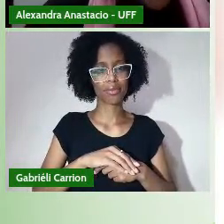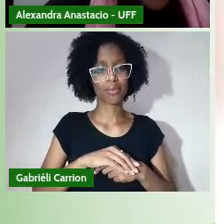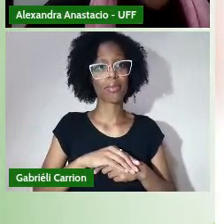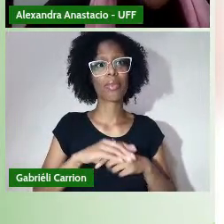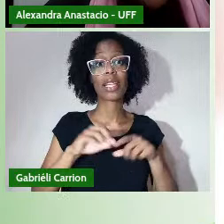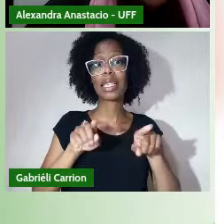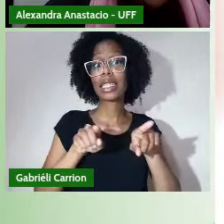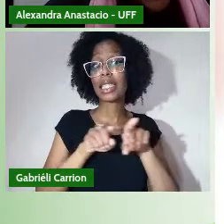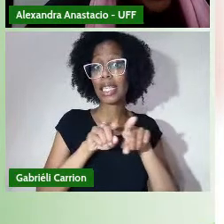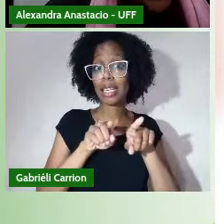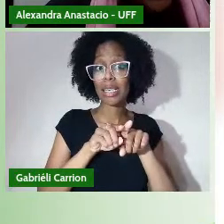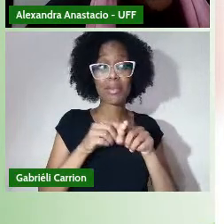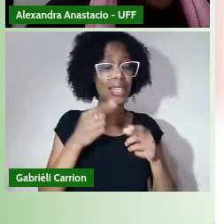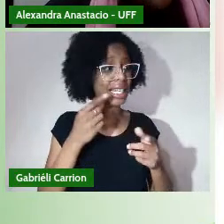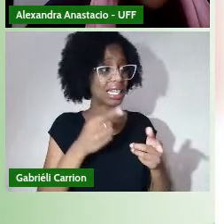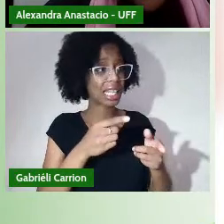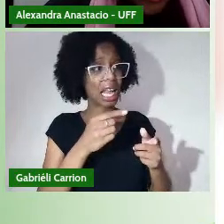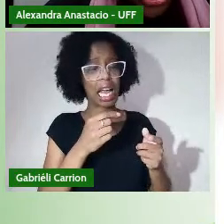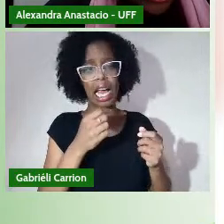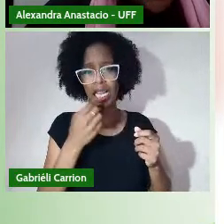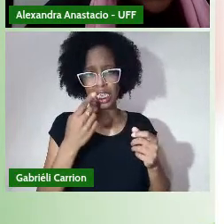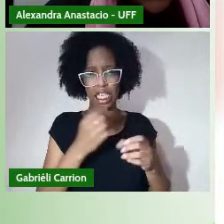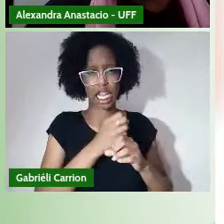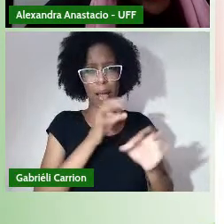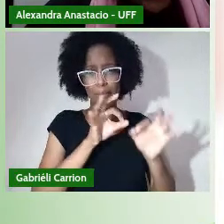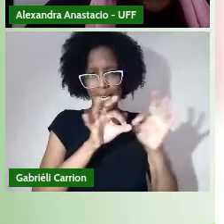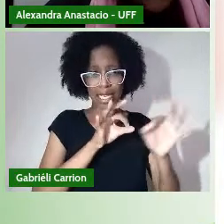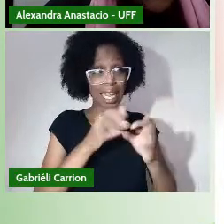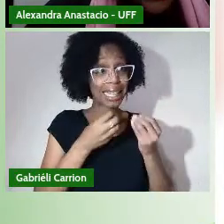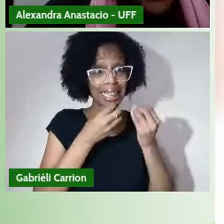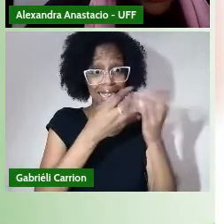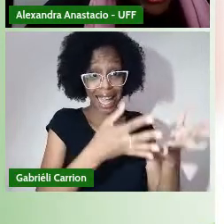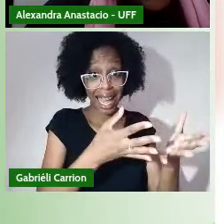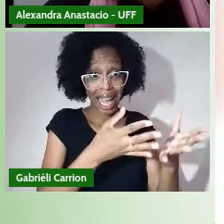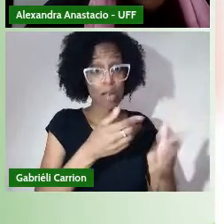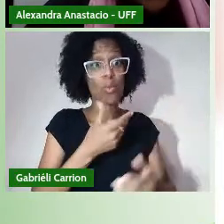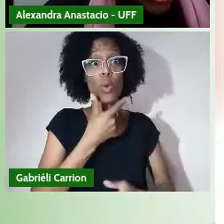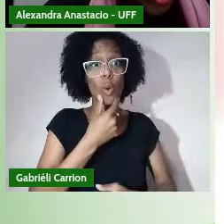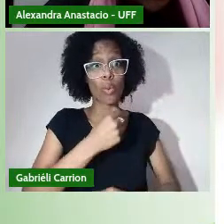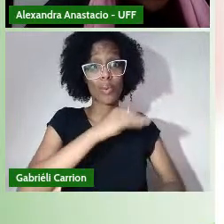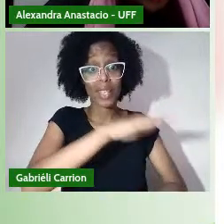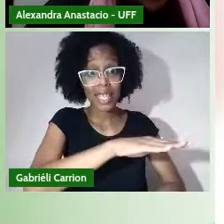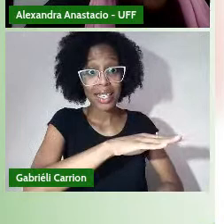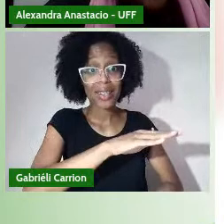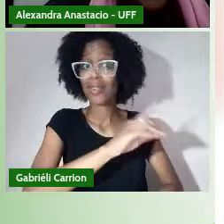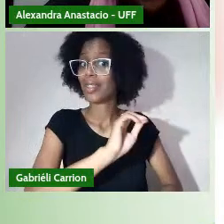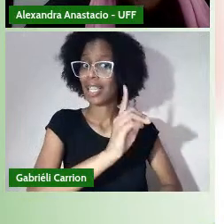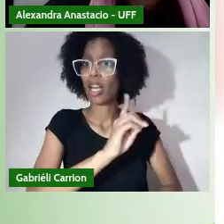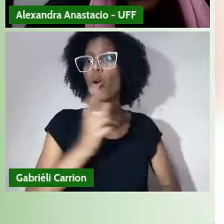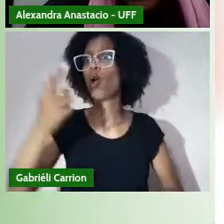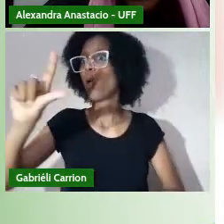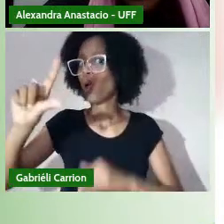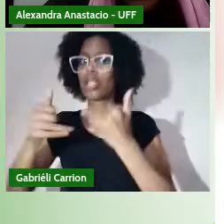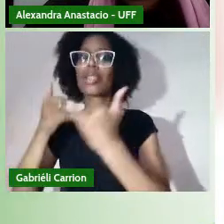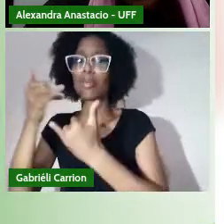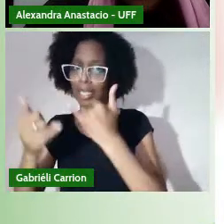Aquilo não tinha sido planejado inicialmente porque as expectativas que estavam